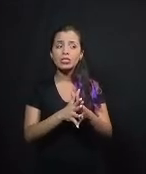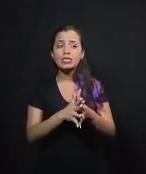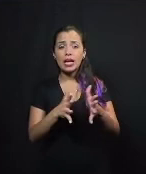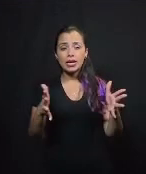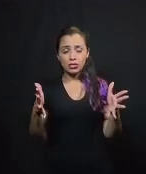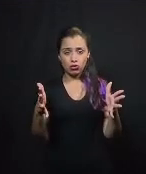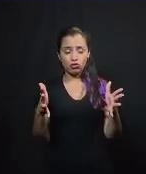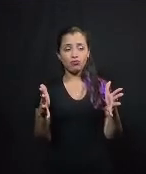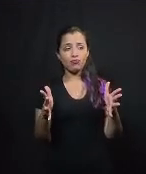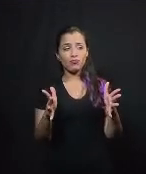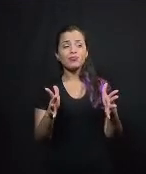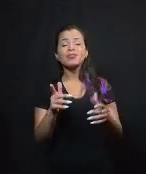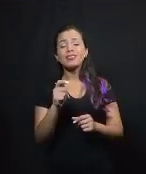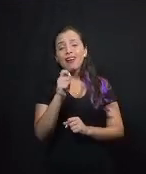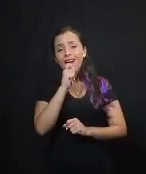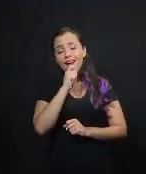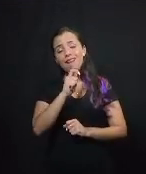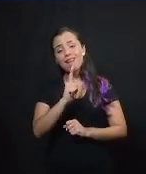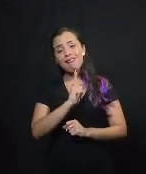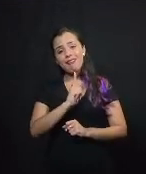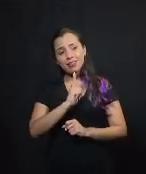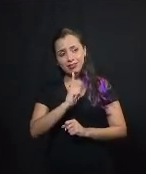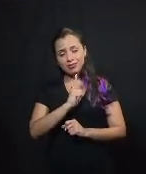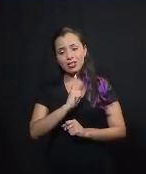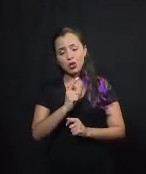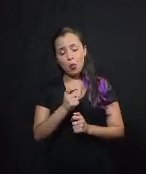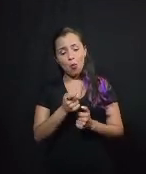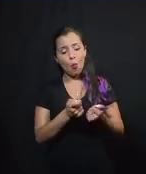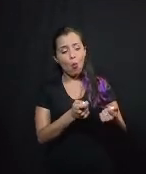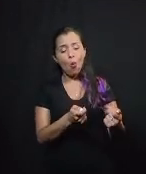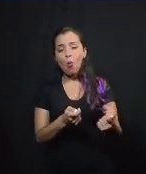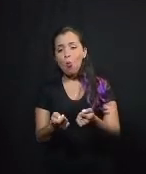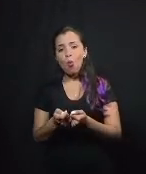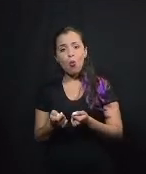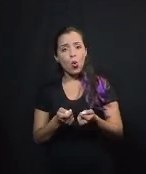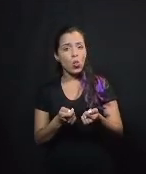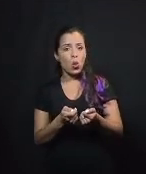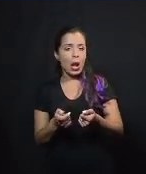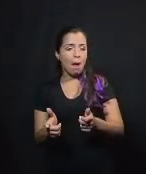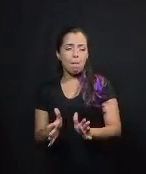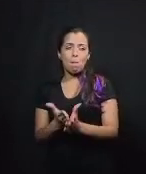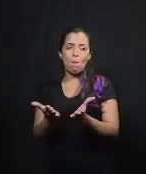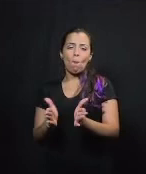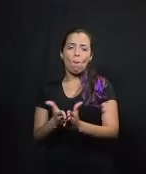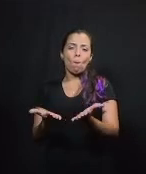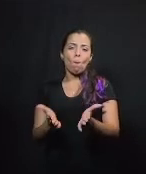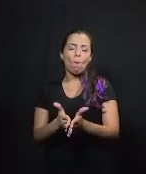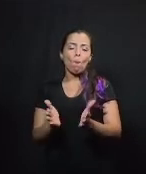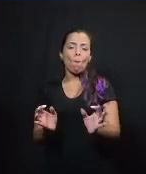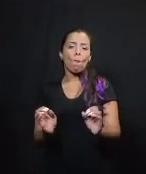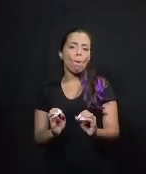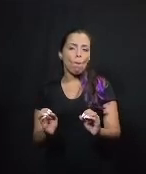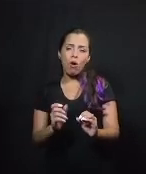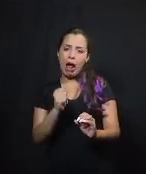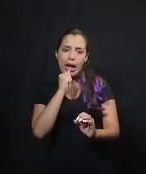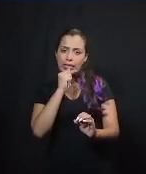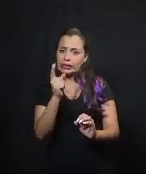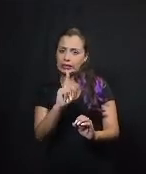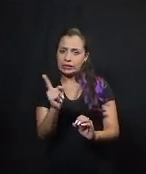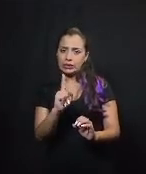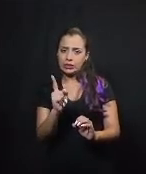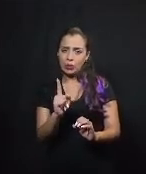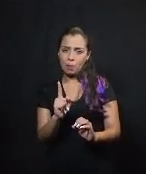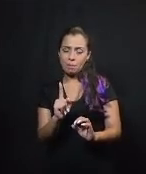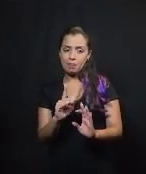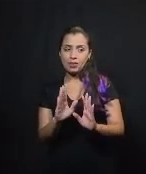um razoável nível de vida, que não está numa situação de miséria, no limite quase da miséria. Como